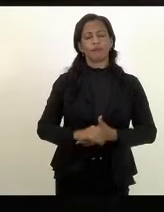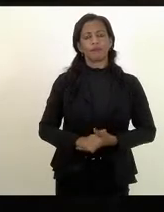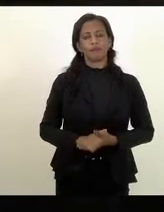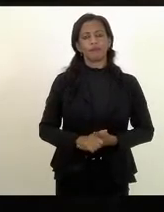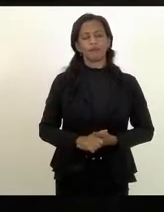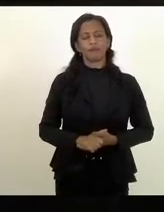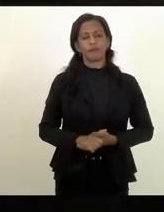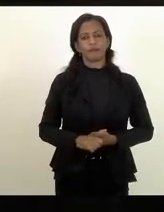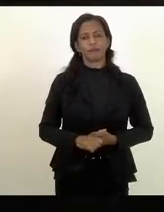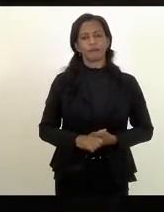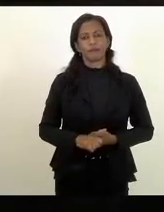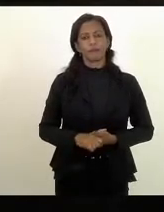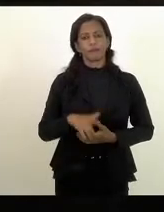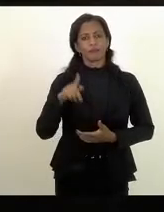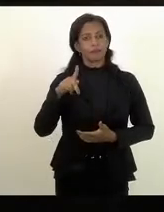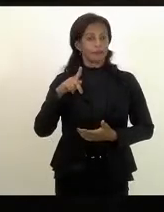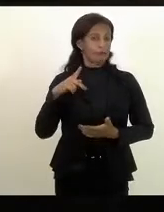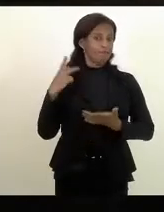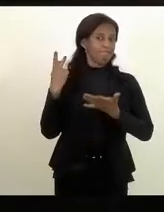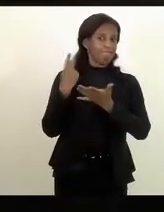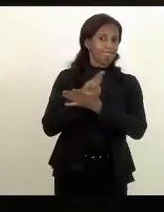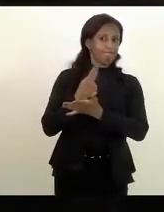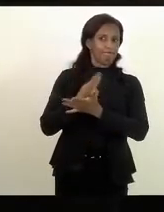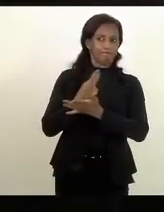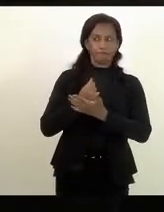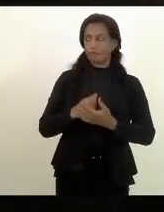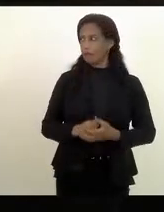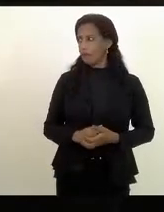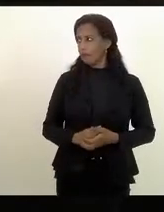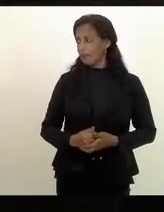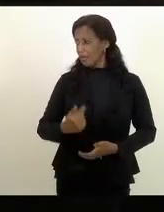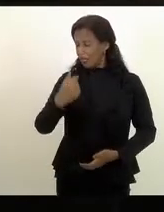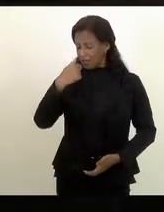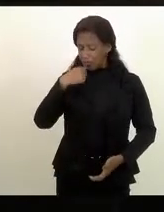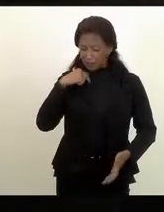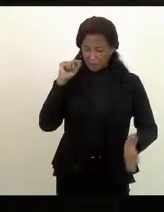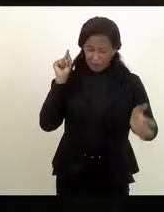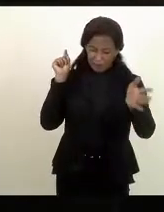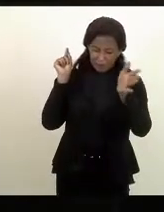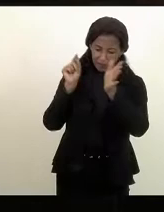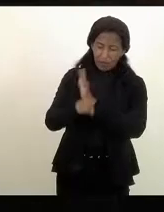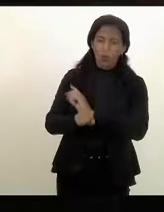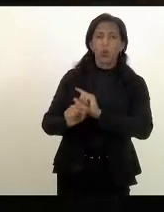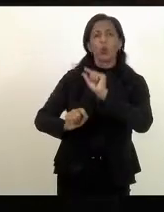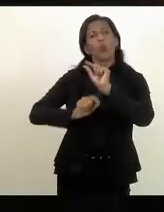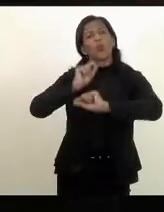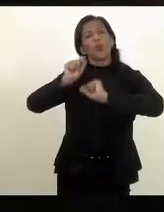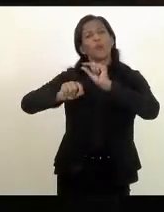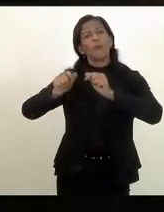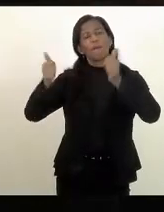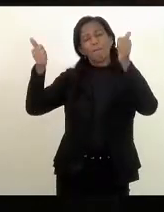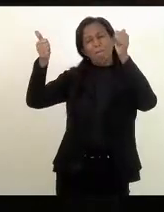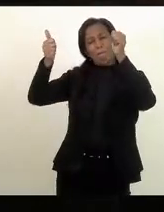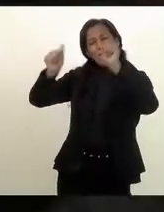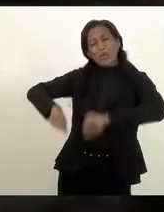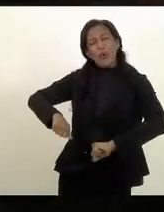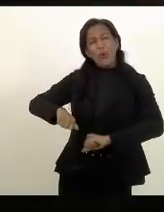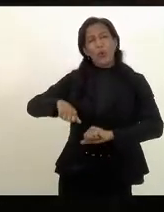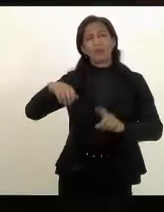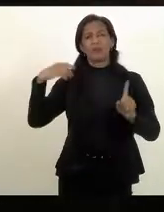essa aberração e aí eu me perguntaria o que é pior do que bater numa mulher